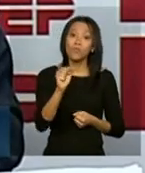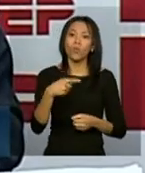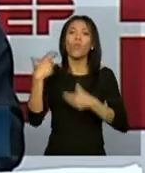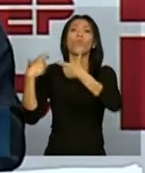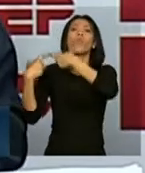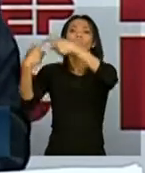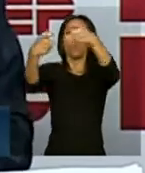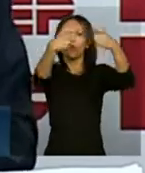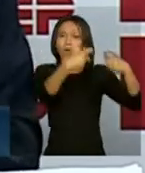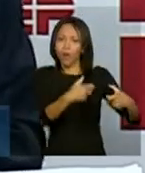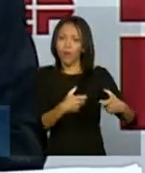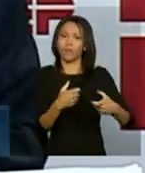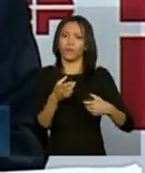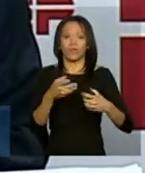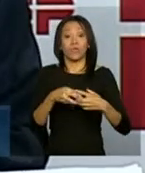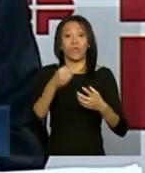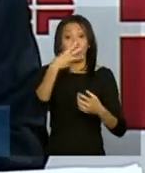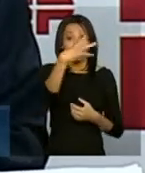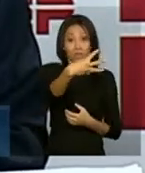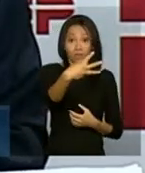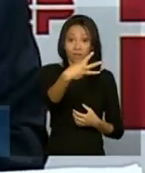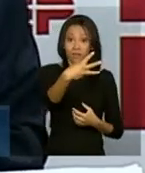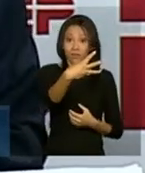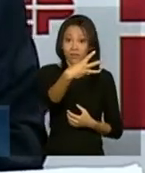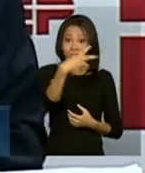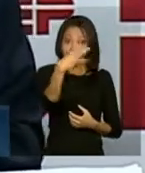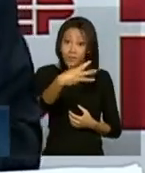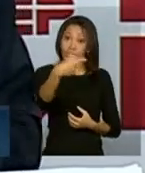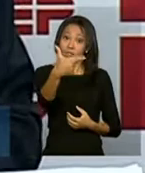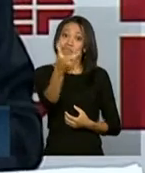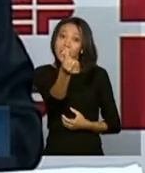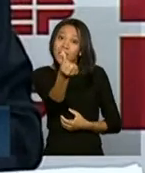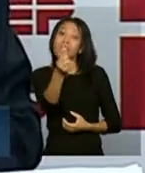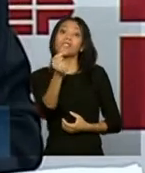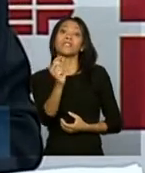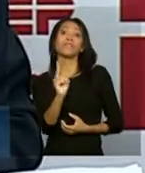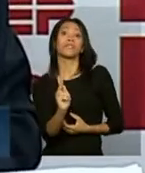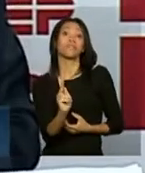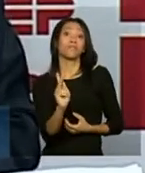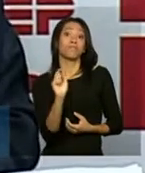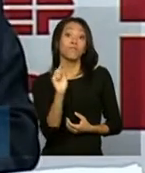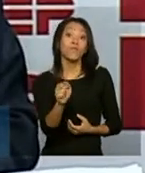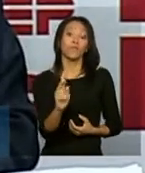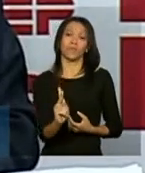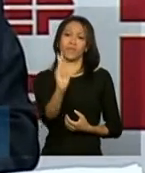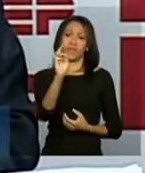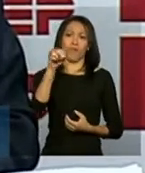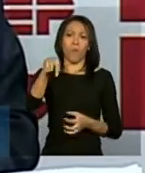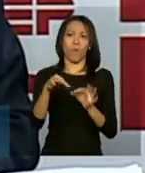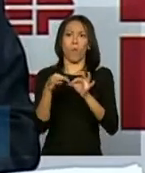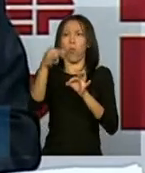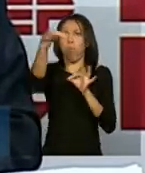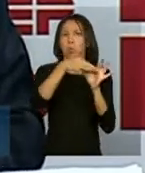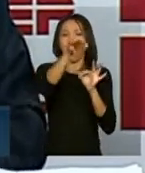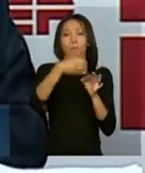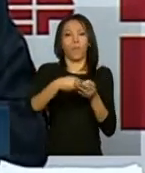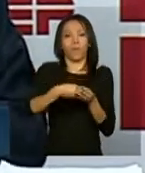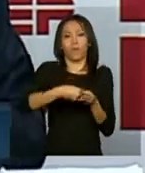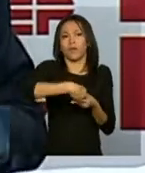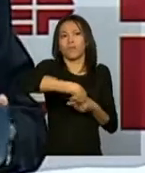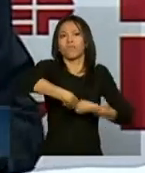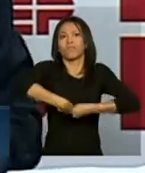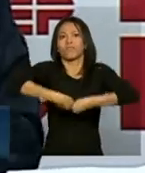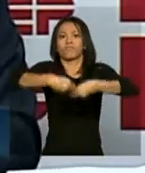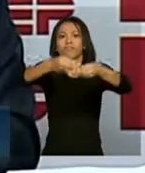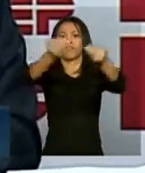prova, tivemos que andar 326 mil quilômetros para poder entregar as provas. É uma